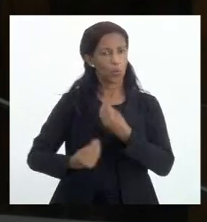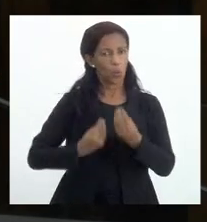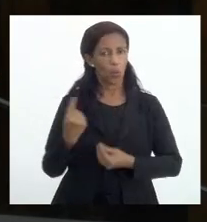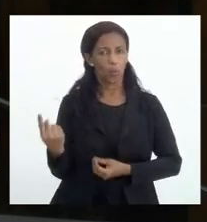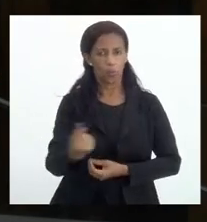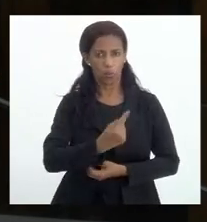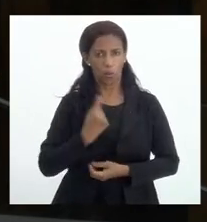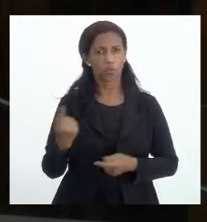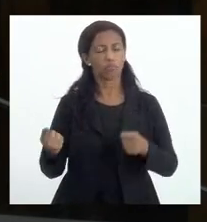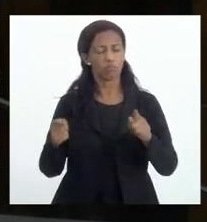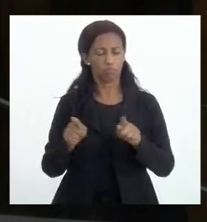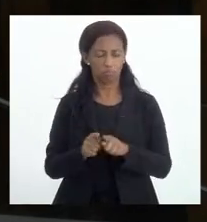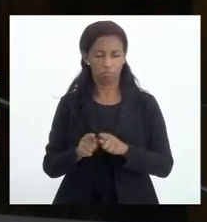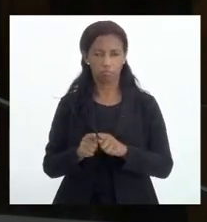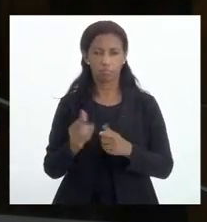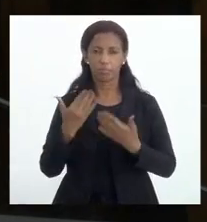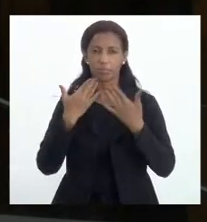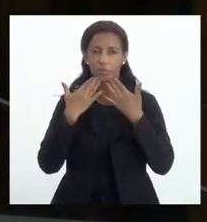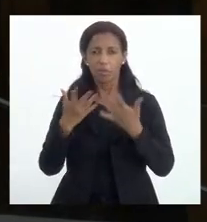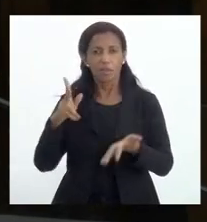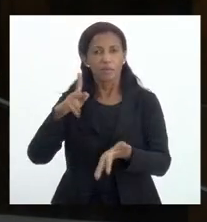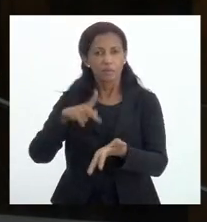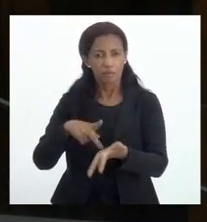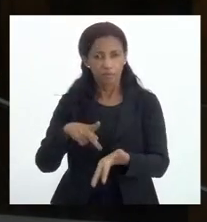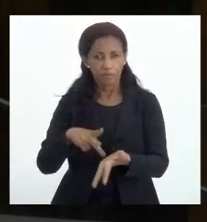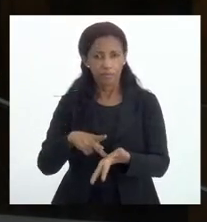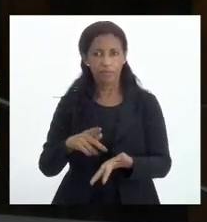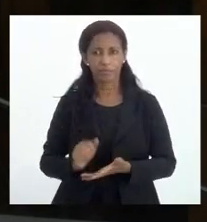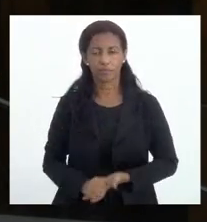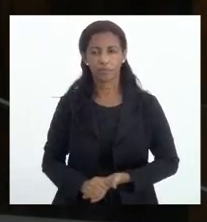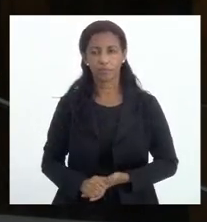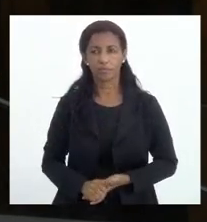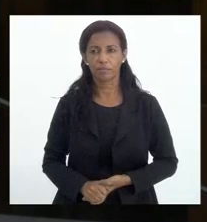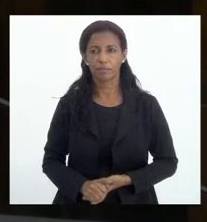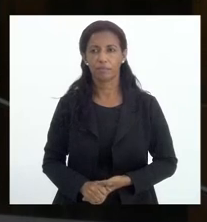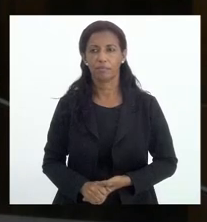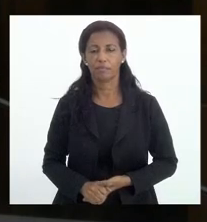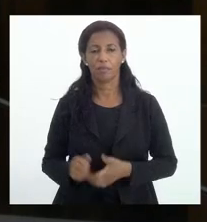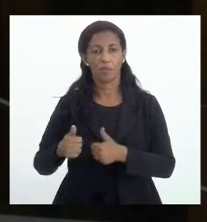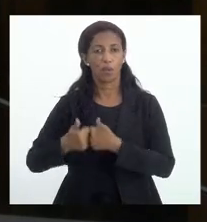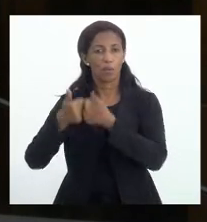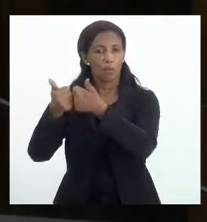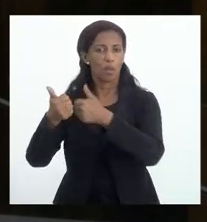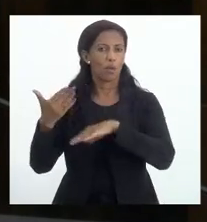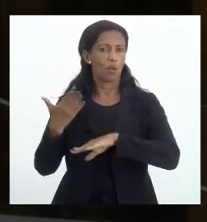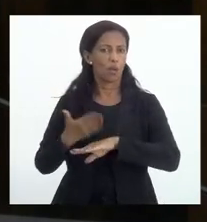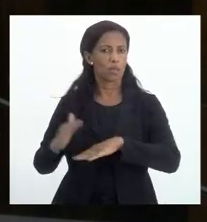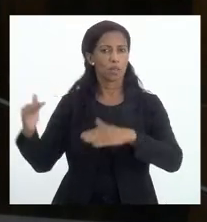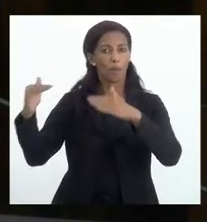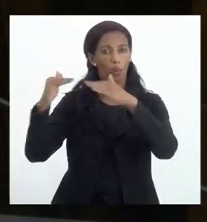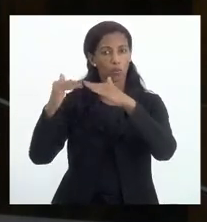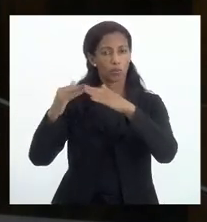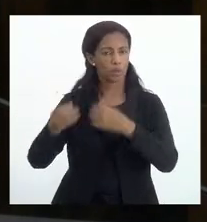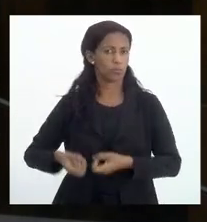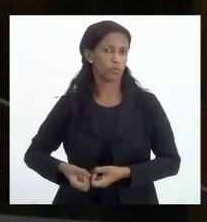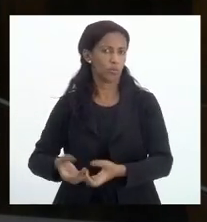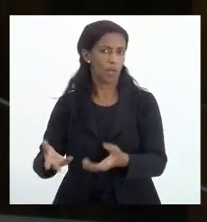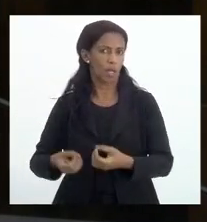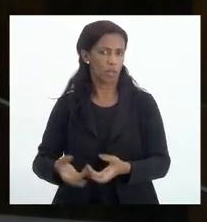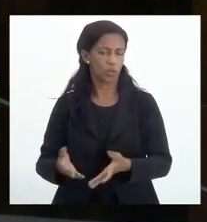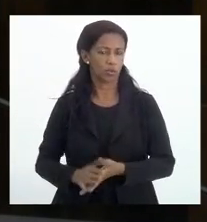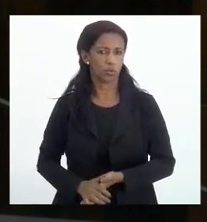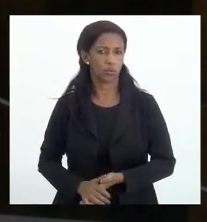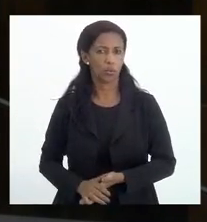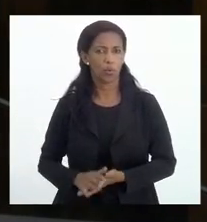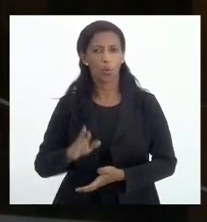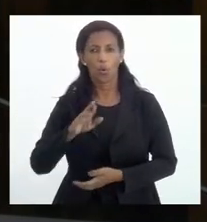também projetamos, ser realmente e, de fato, o melhor exercício para o teto de gastos. Então, o que a gente quer é não